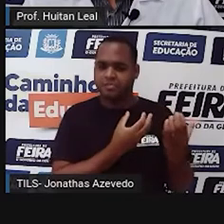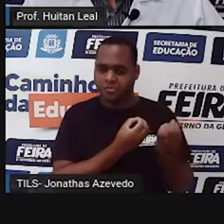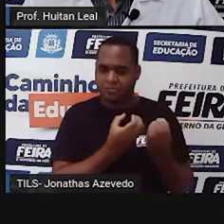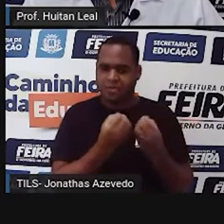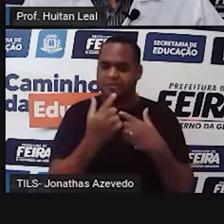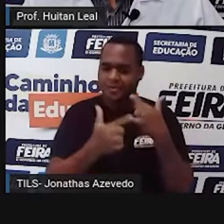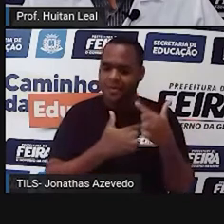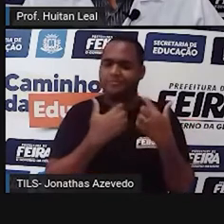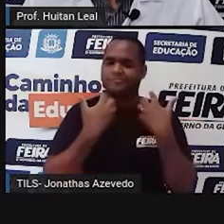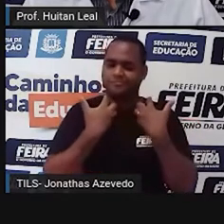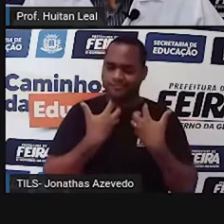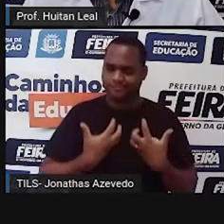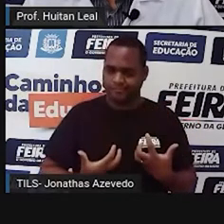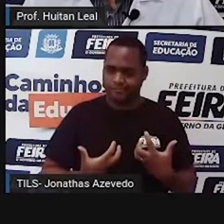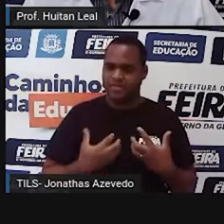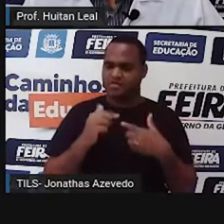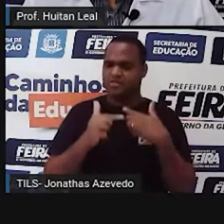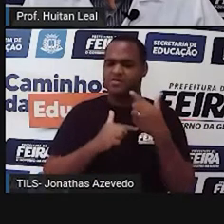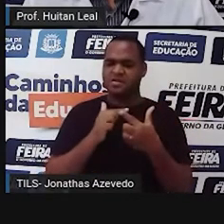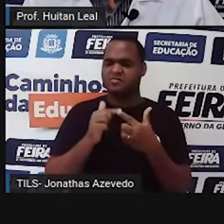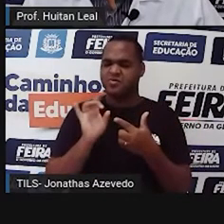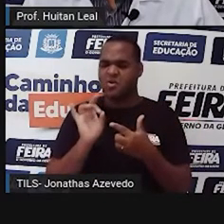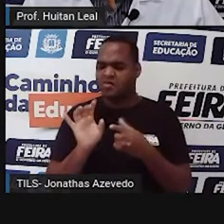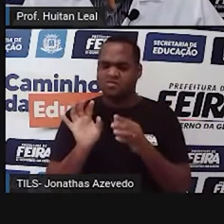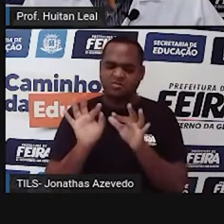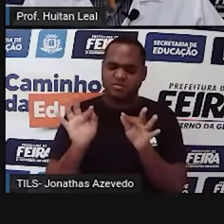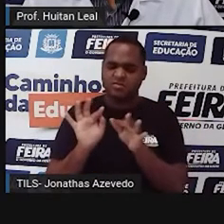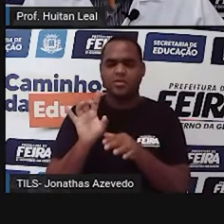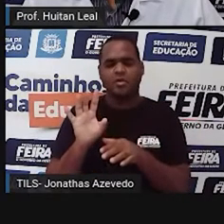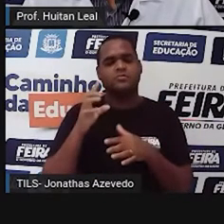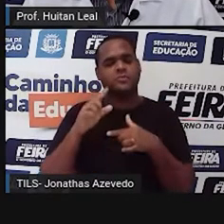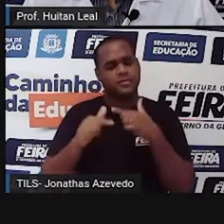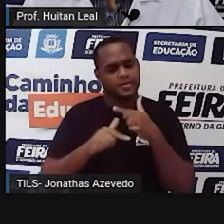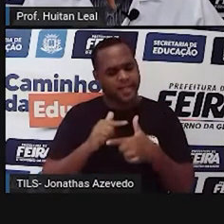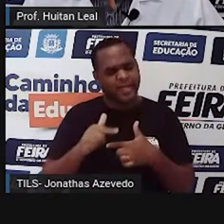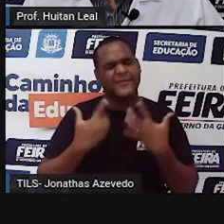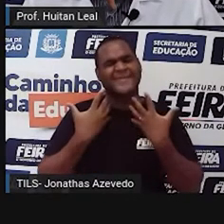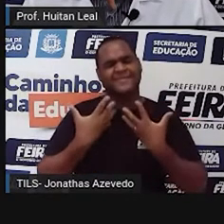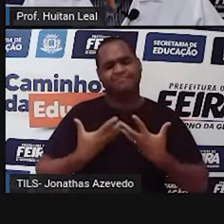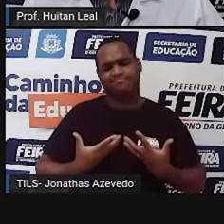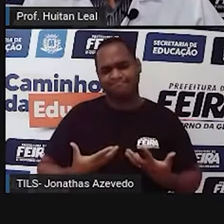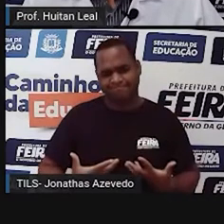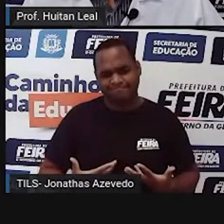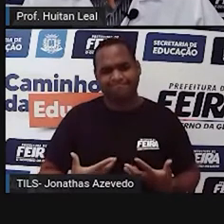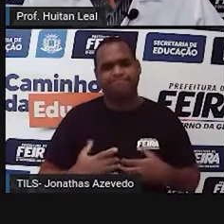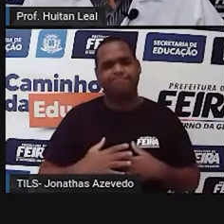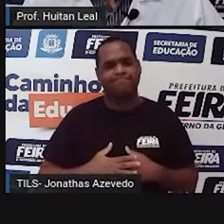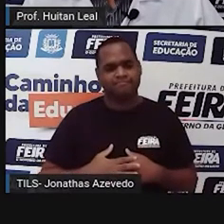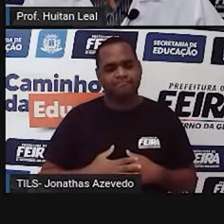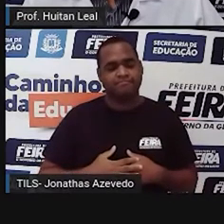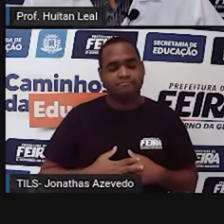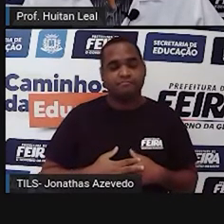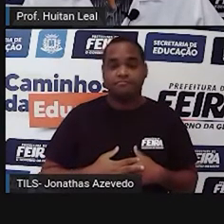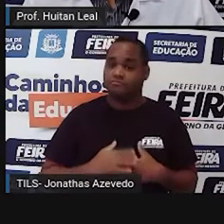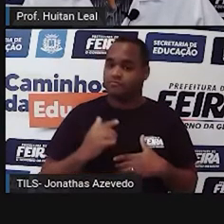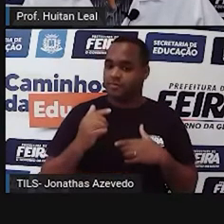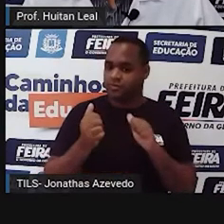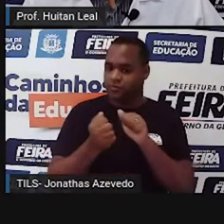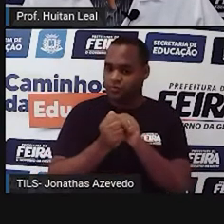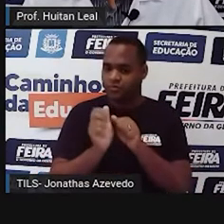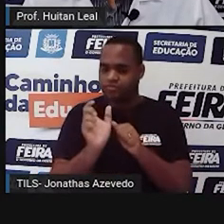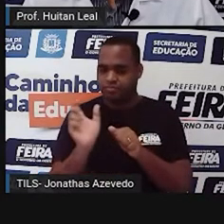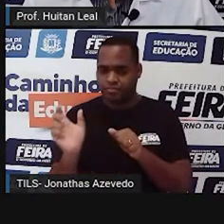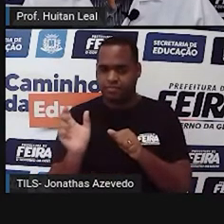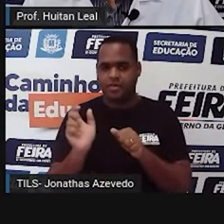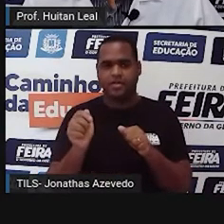trabalho exaustivo, não foi simplesmente um trabalho, foi um trabalho demasiado. Então, essa junção de palavras